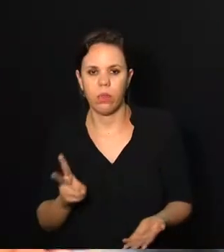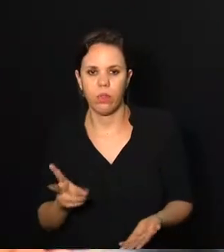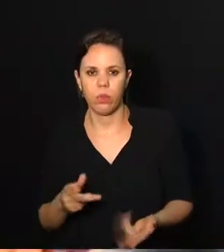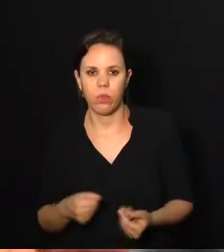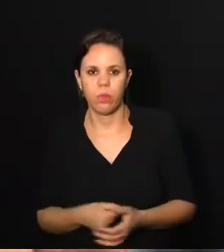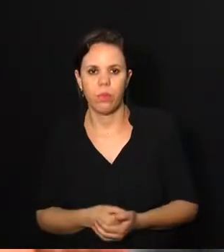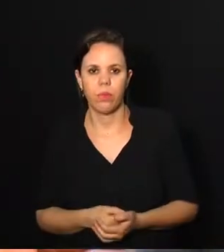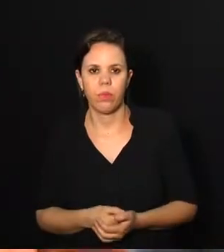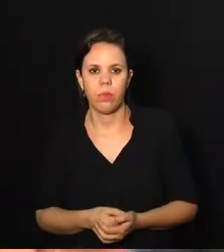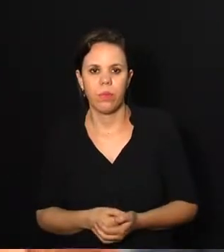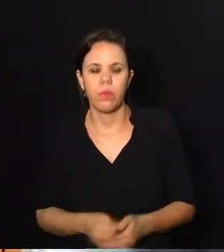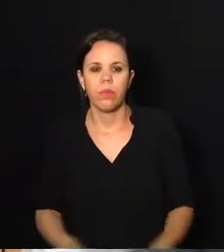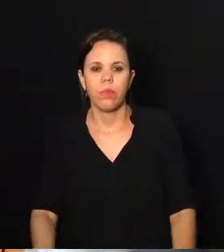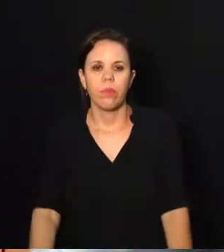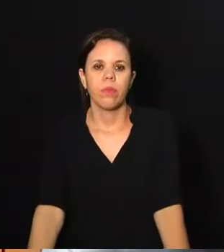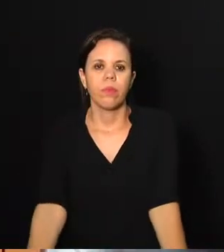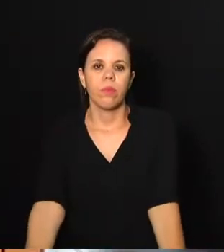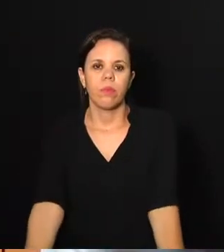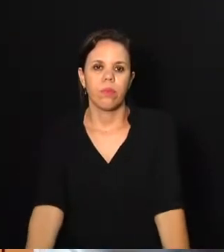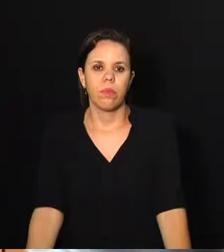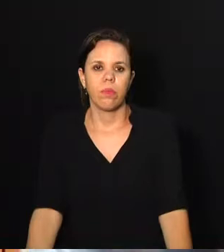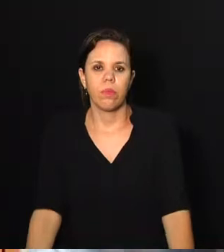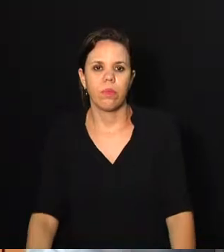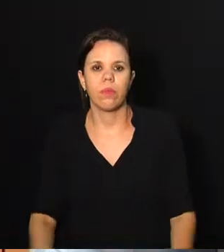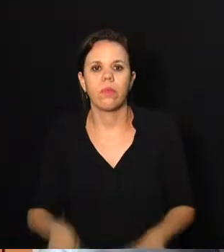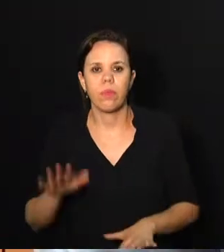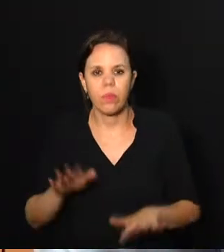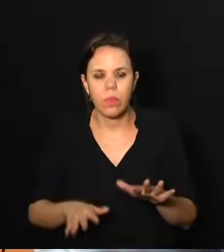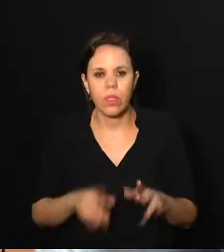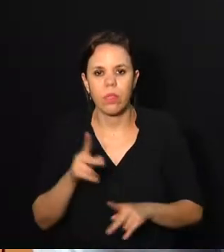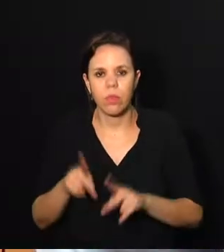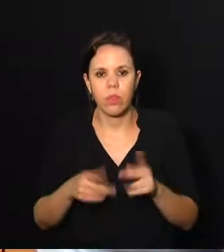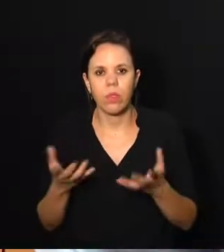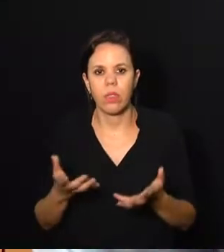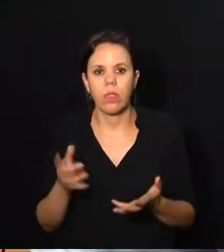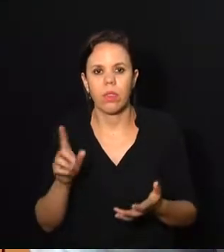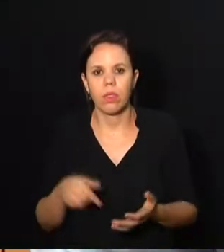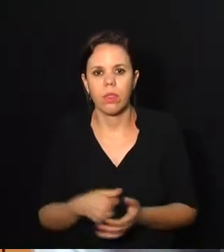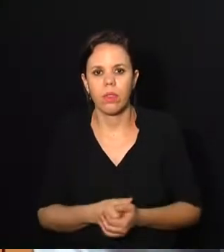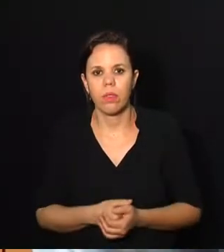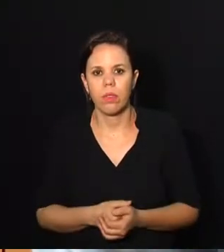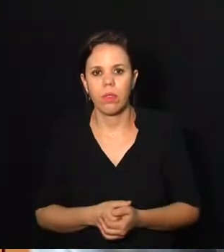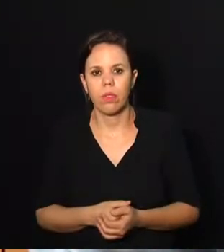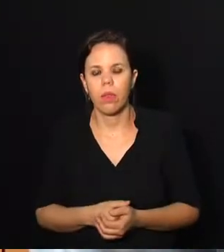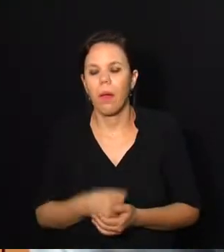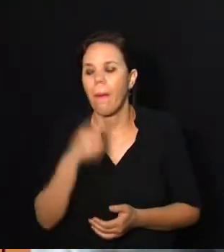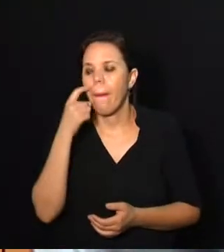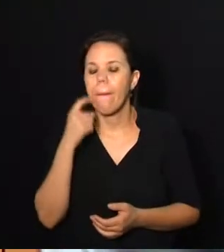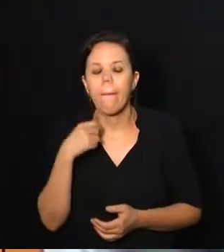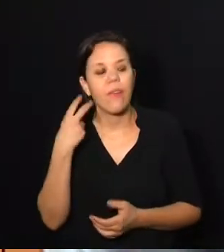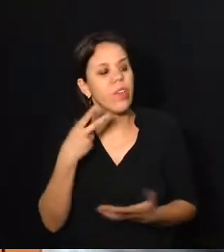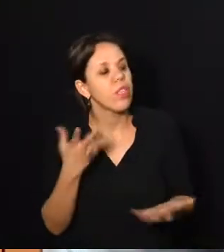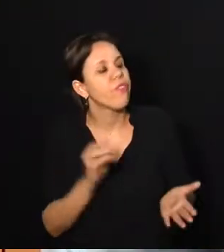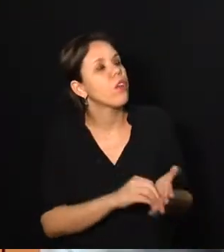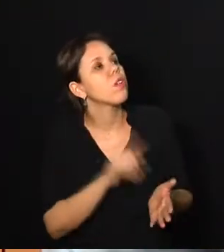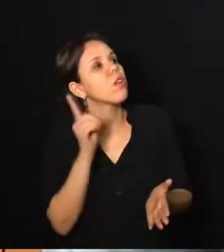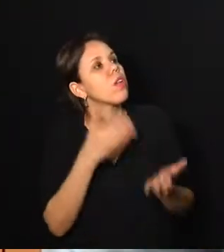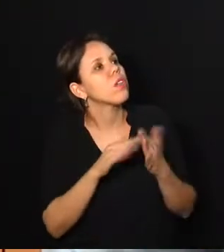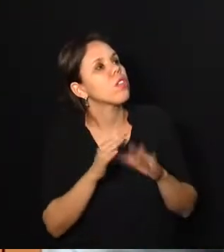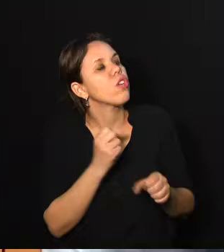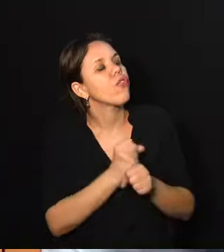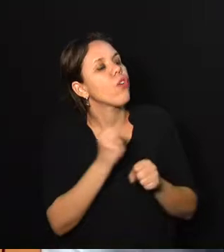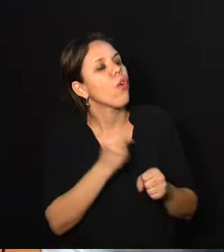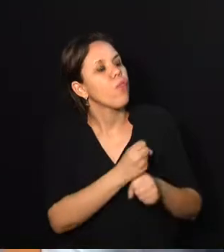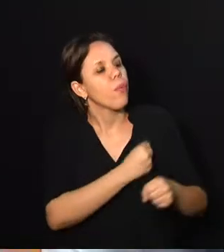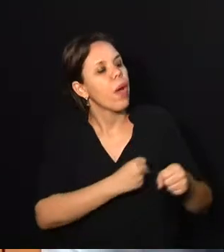tudo. Muitas vezes a população quer isso. Paulo, está faltando uma coisa lá na escola, precisa reformar a cozinha